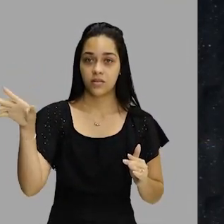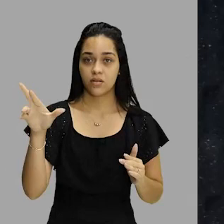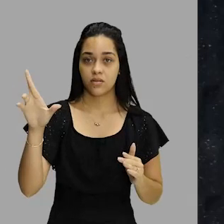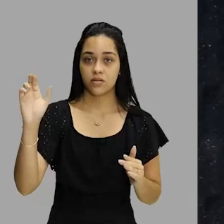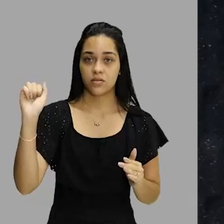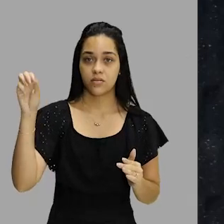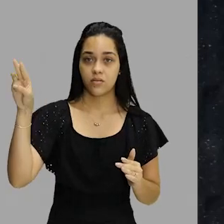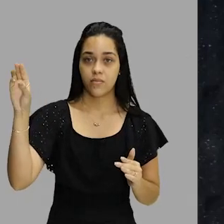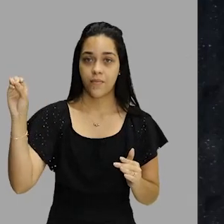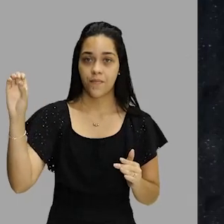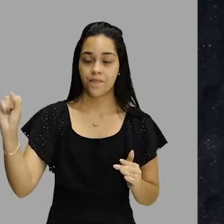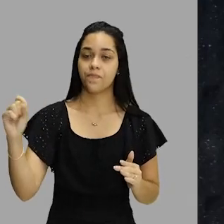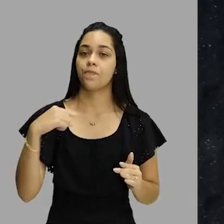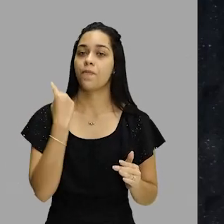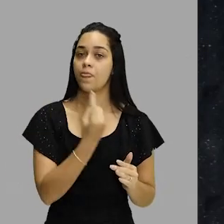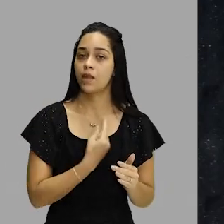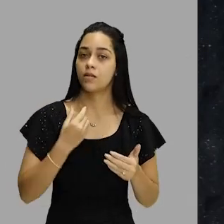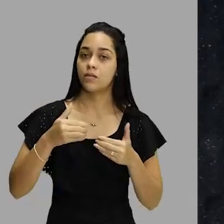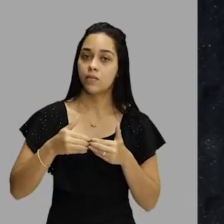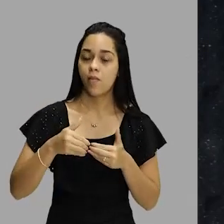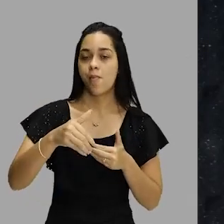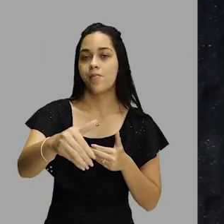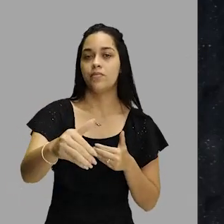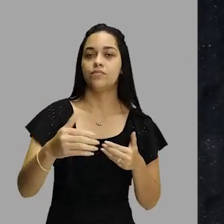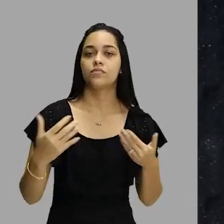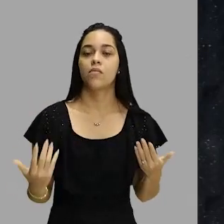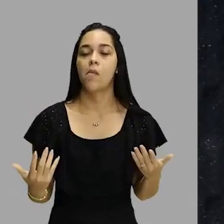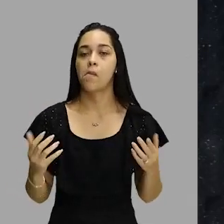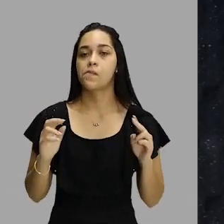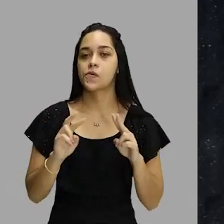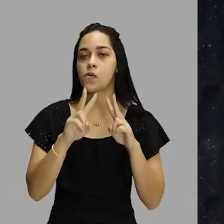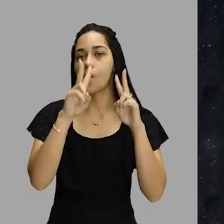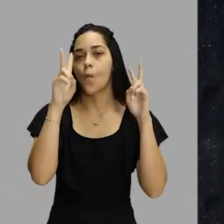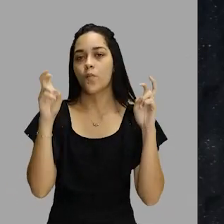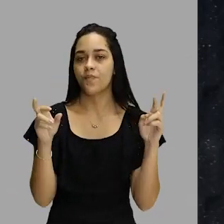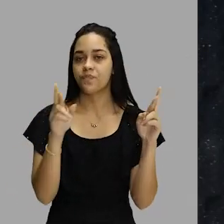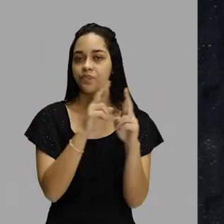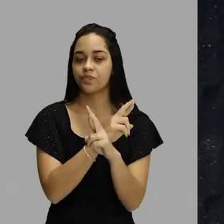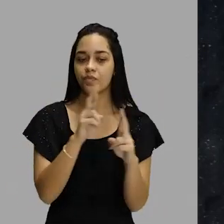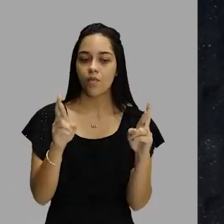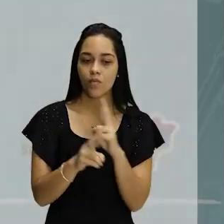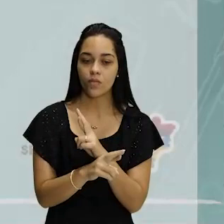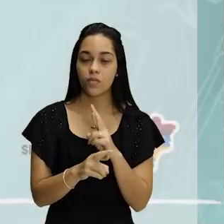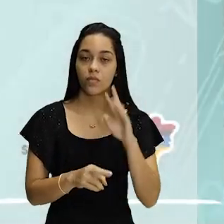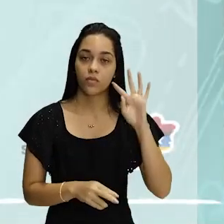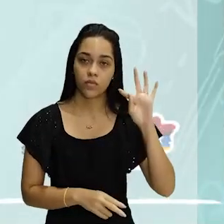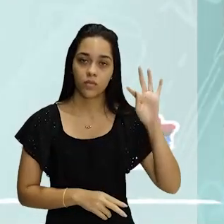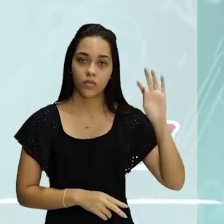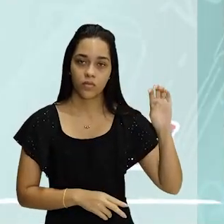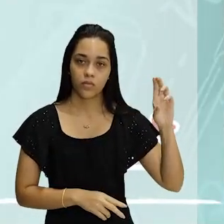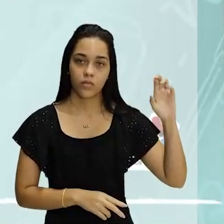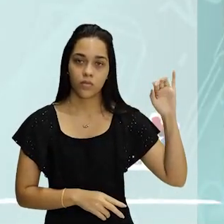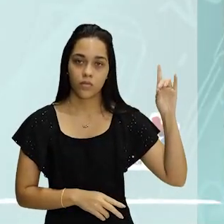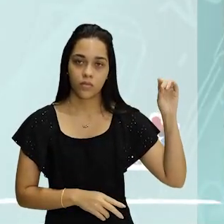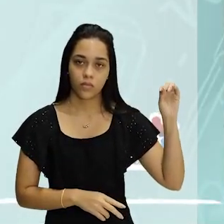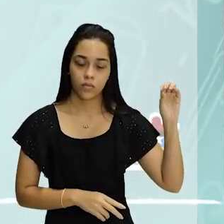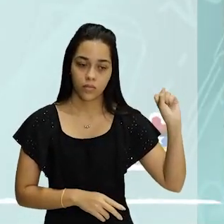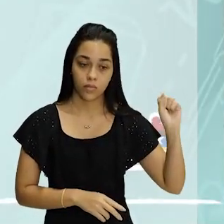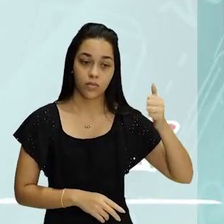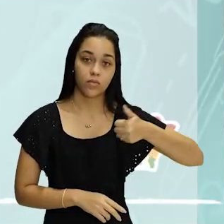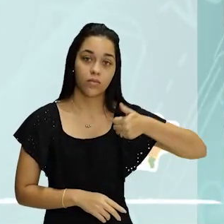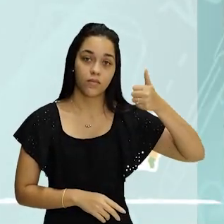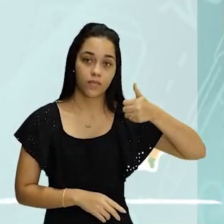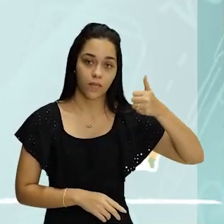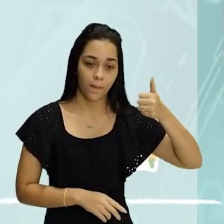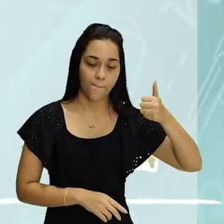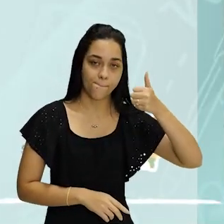aula de hoje nós vamos dar continuidade aqui à nossa unidade a respeito dos tecidos. Já na 11ª